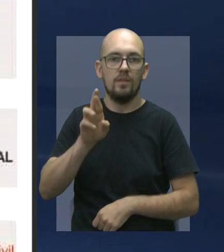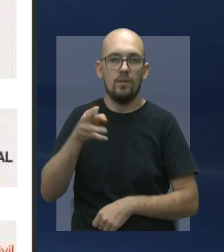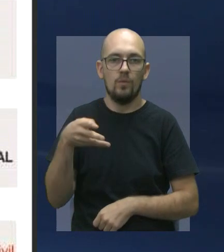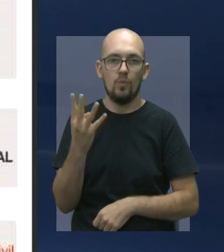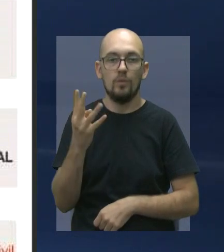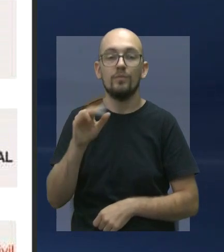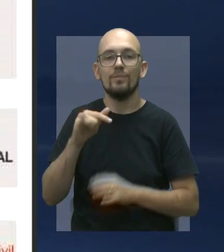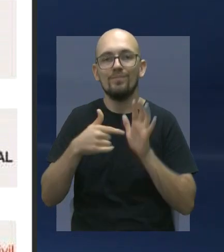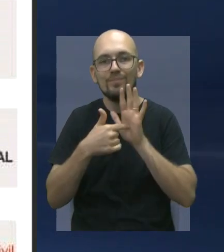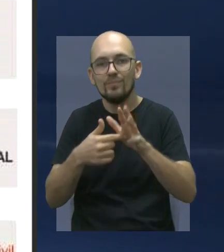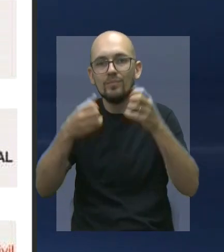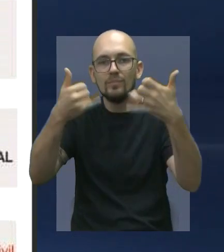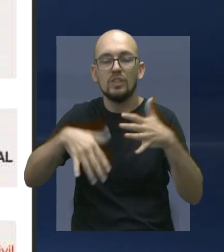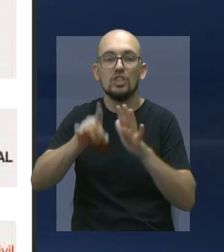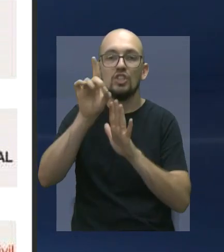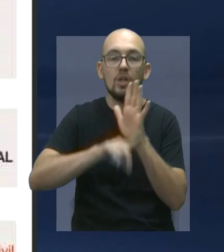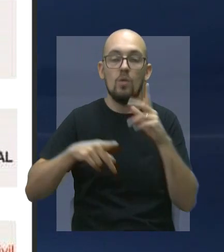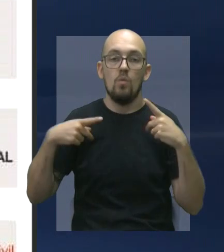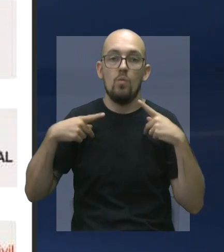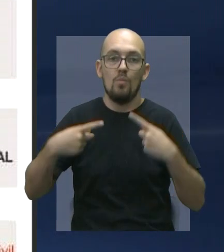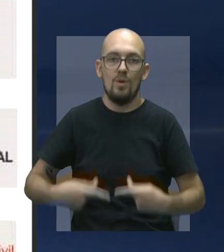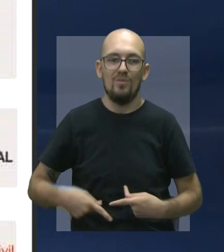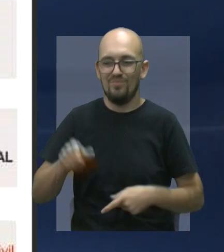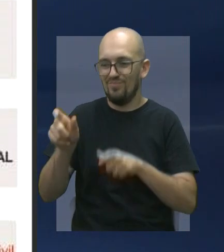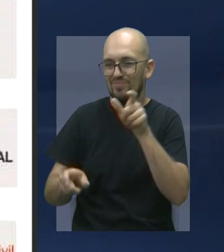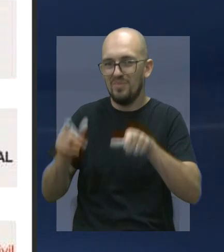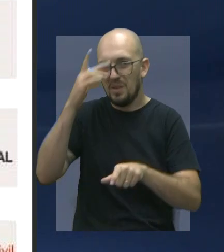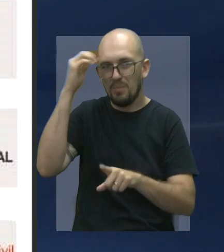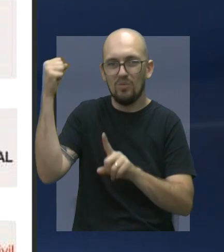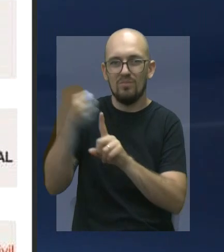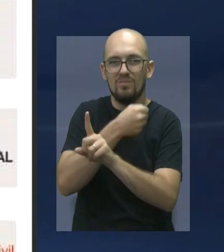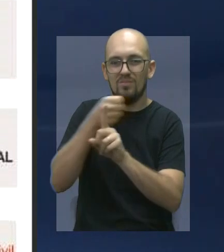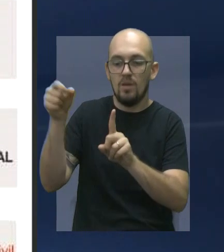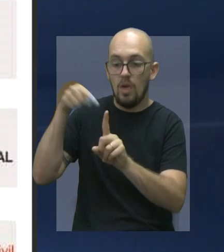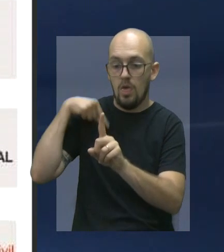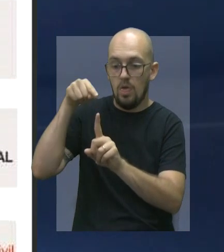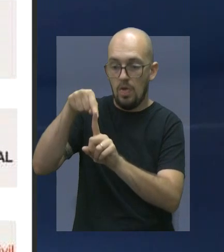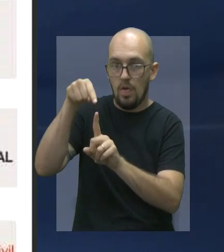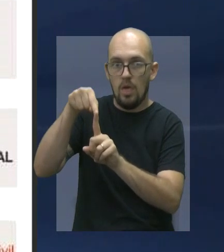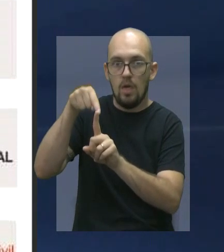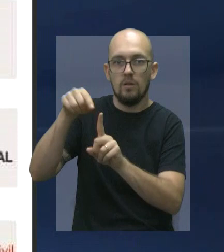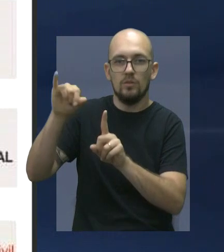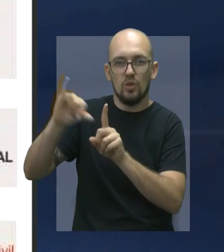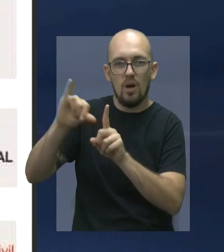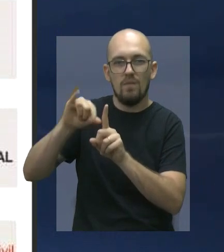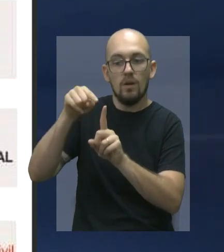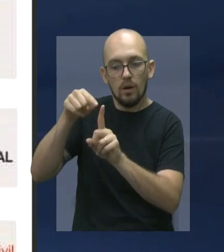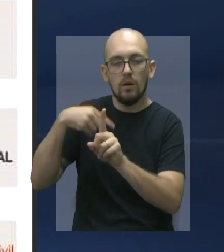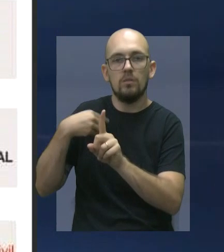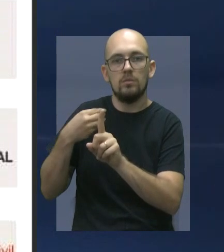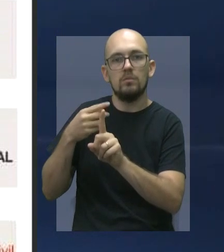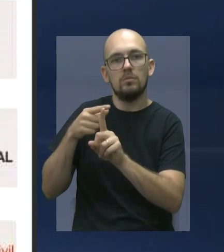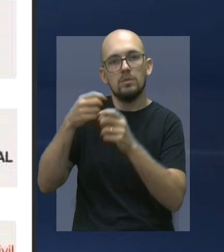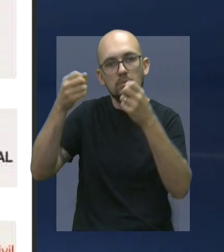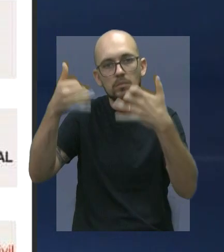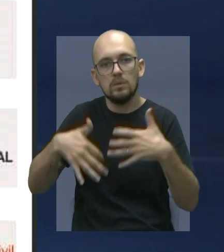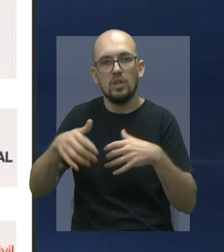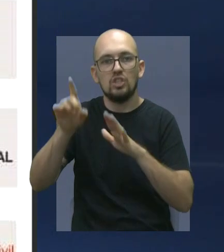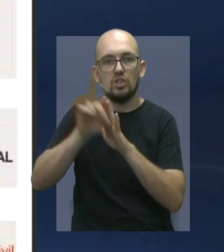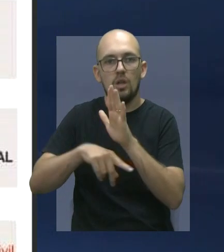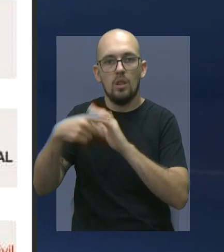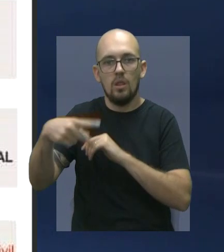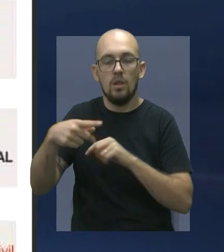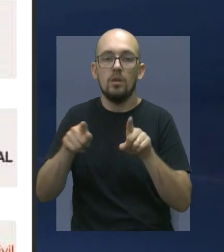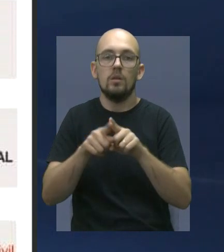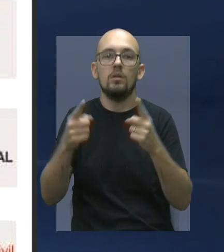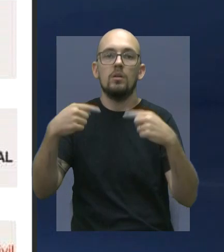direitos humanos aplicados às vítimas de crimes. E nesse mesmo dia, o Dr. Carlos Afonso Gonçalves da Silva sobre insegurança do